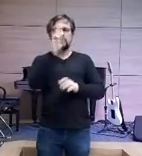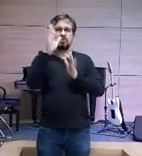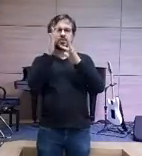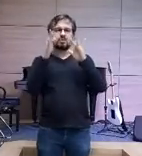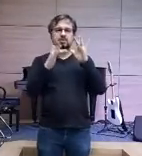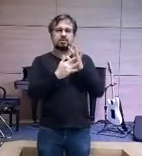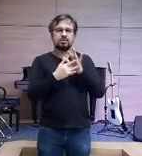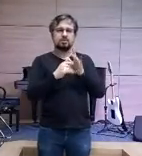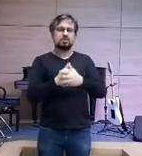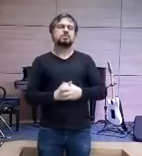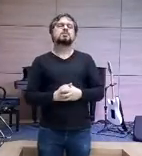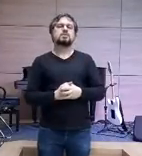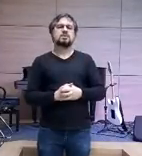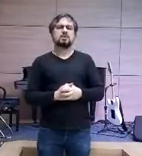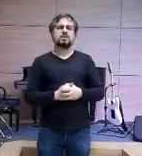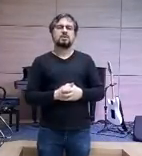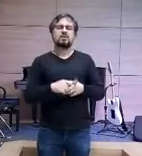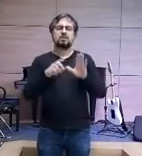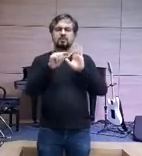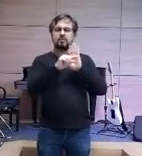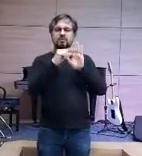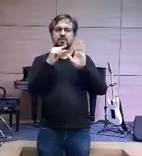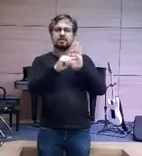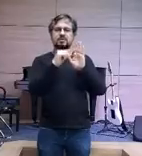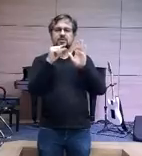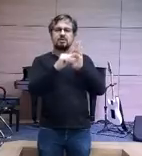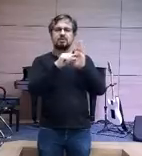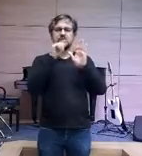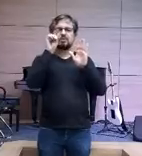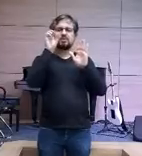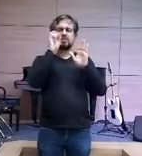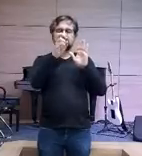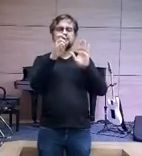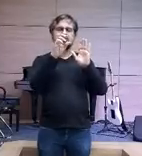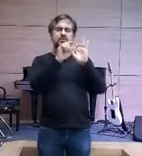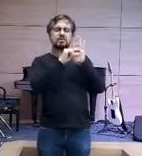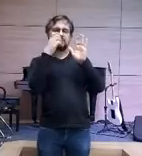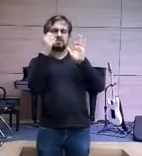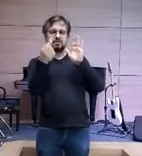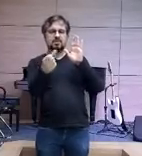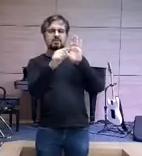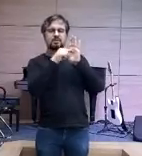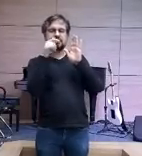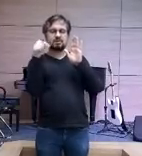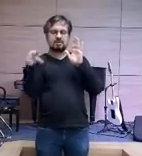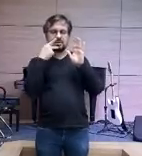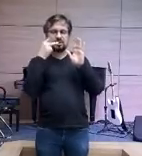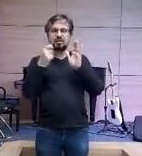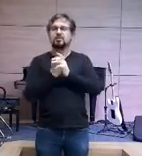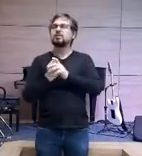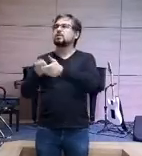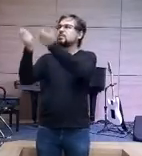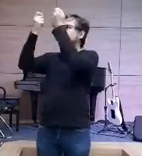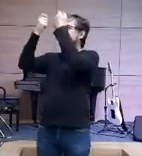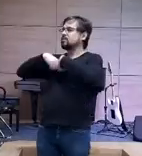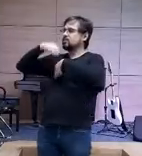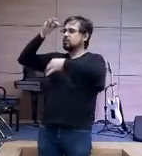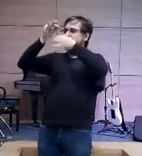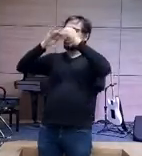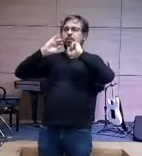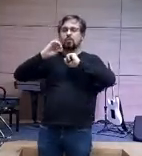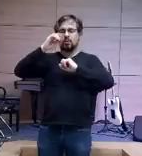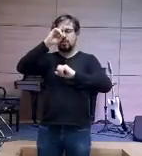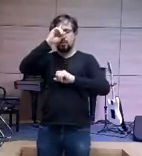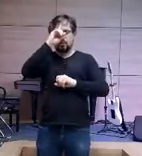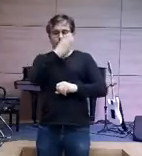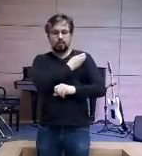Jesus o Versículo 5 6 e 7 o nascimento de Jesus nos trouxe um governo injusto